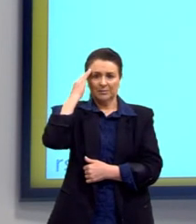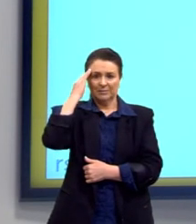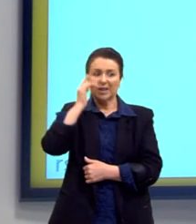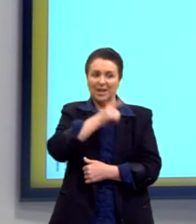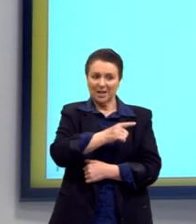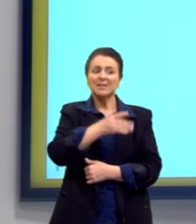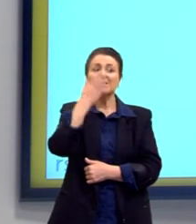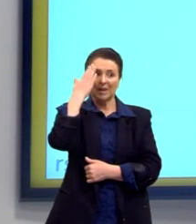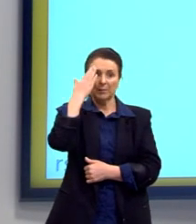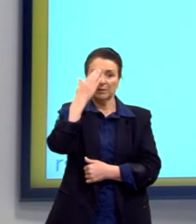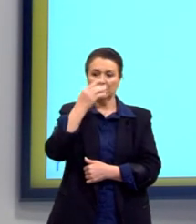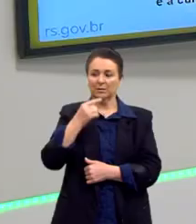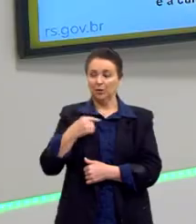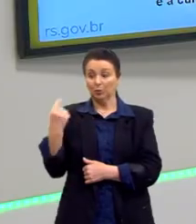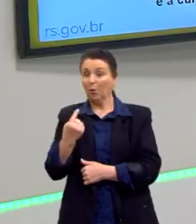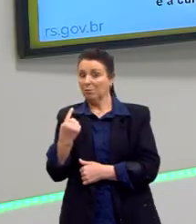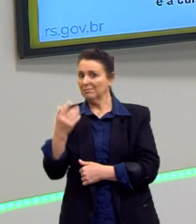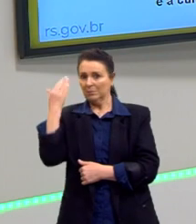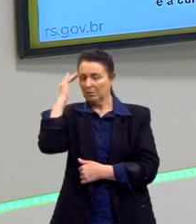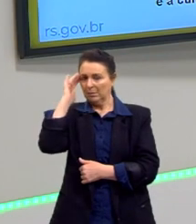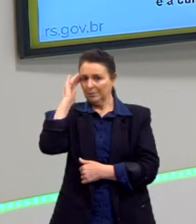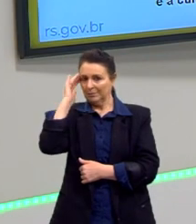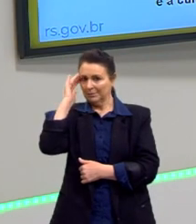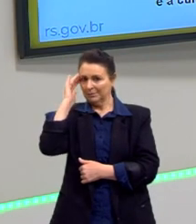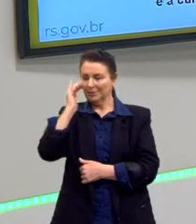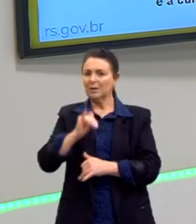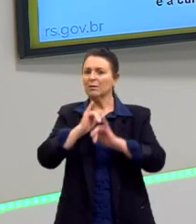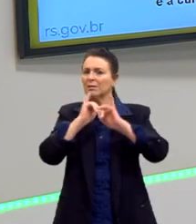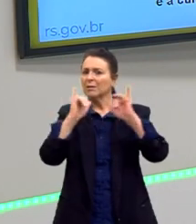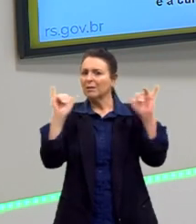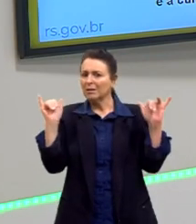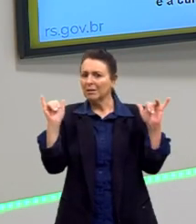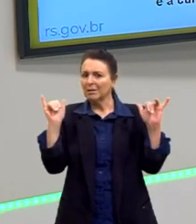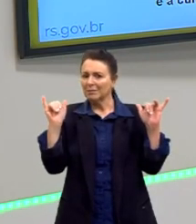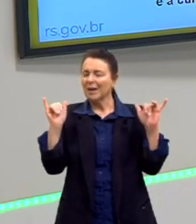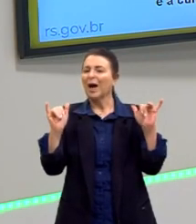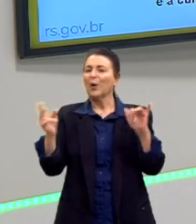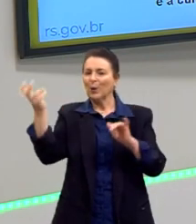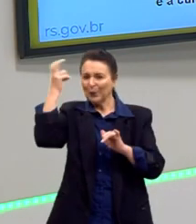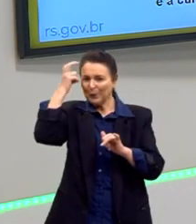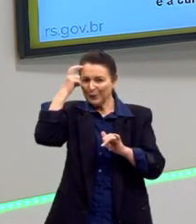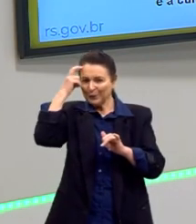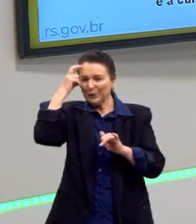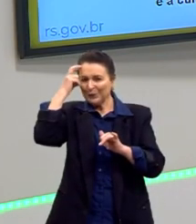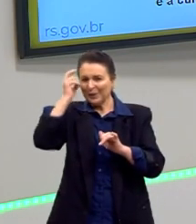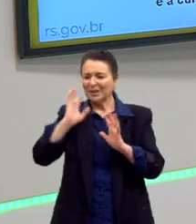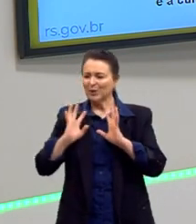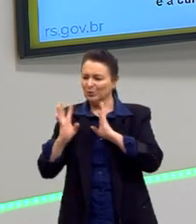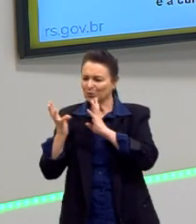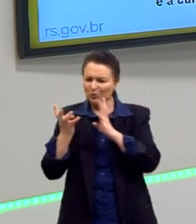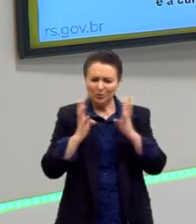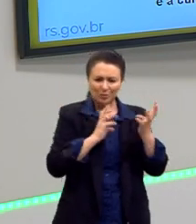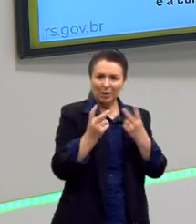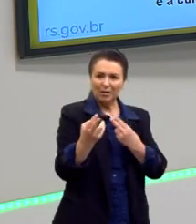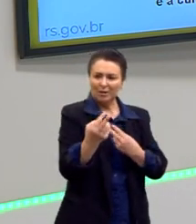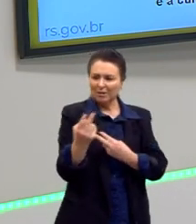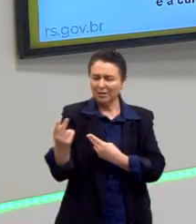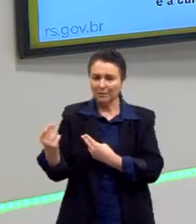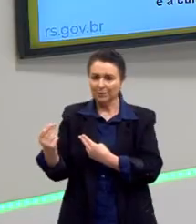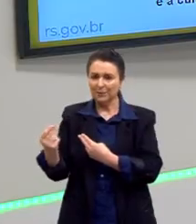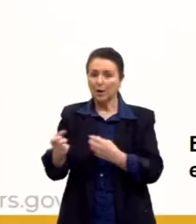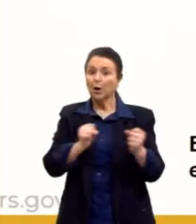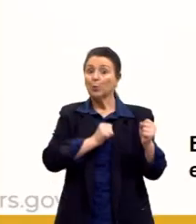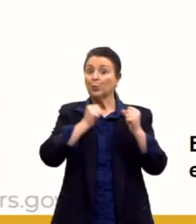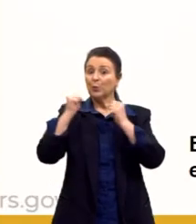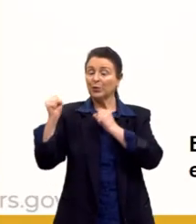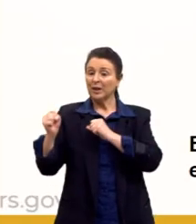olha só a questão da coisa queima Denúncia em relação ao controle de massa né ela apresenta o poder que a mente